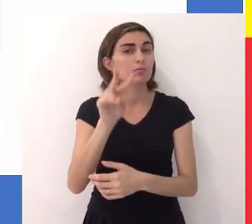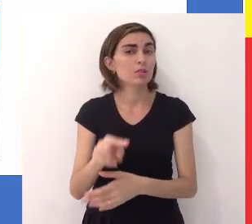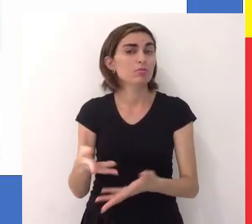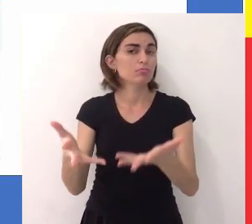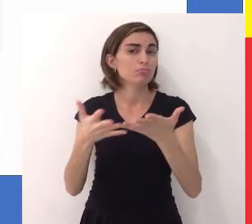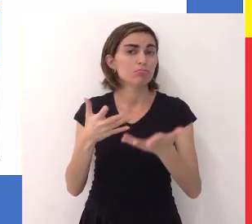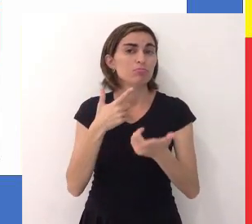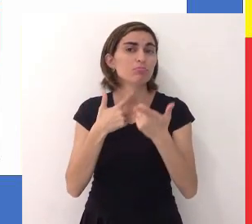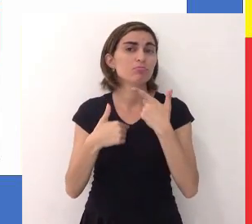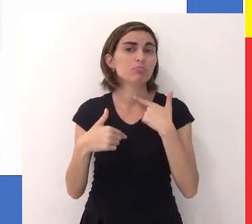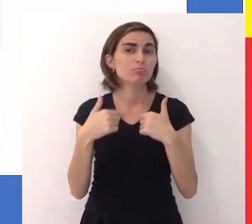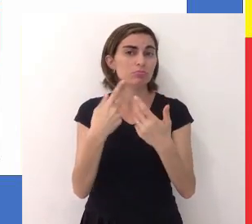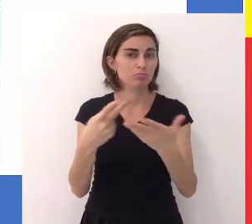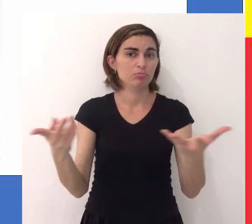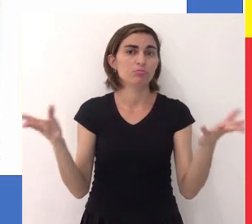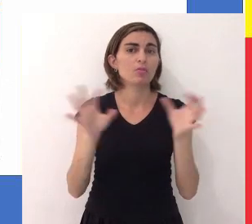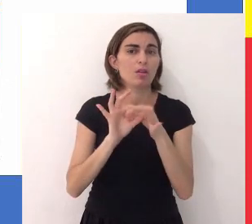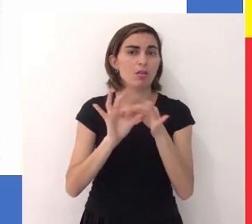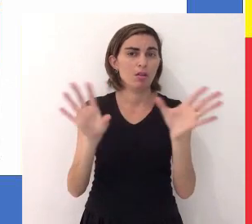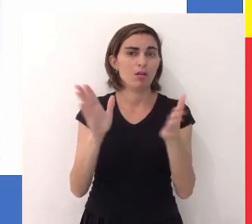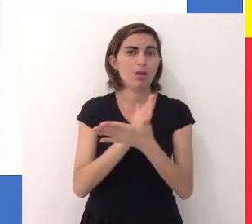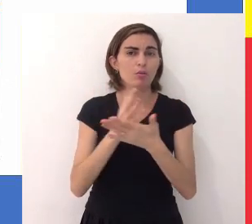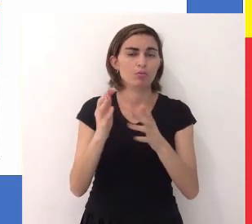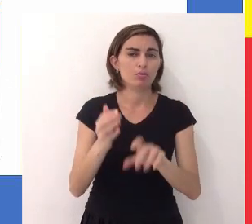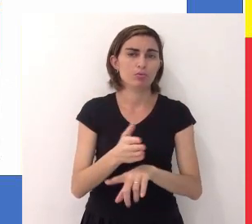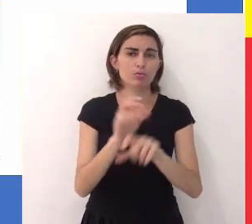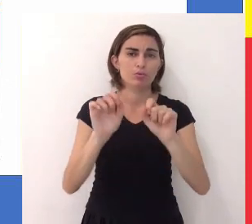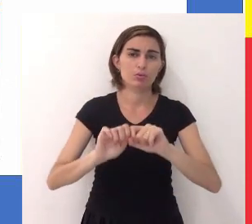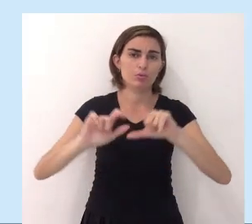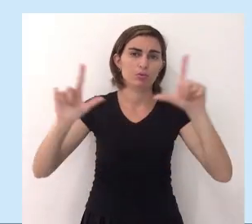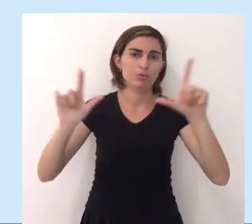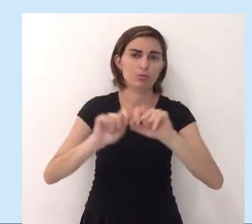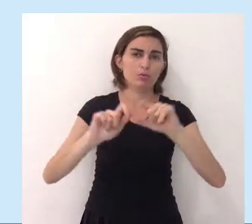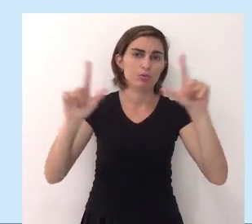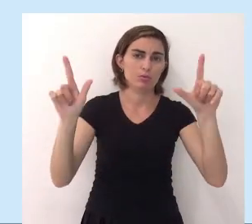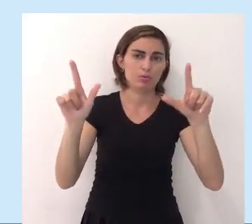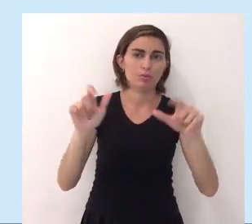e quiserem, tá? Estão disponíveis também alguns slides na plataforma AVA.